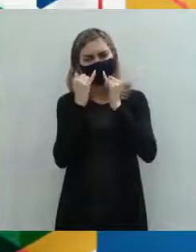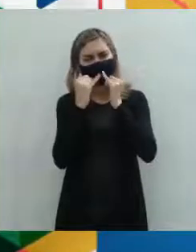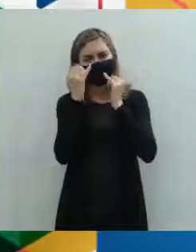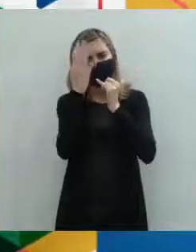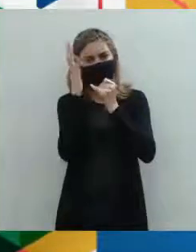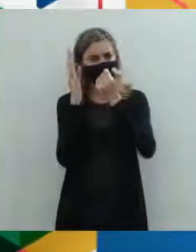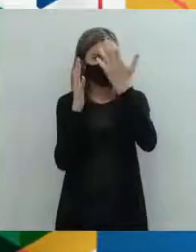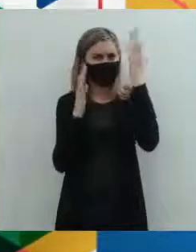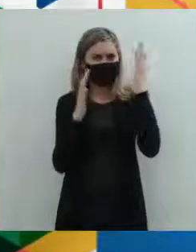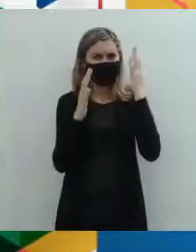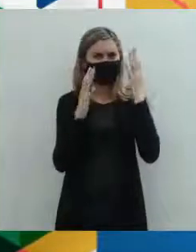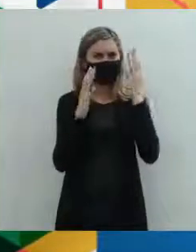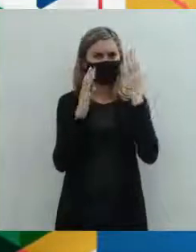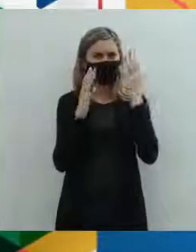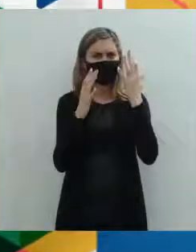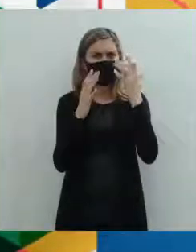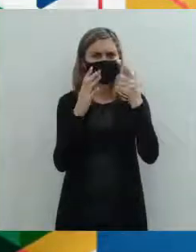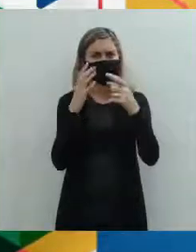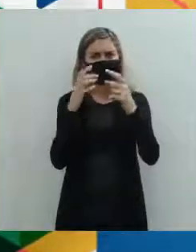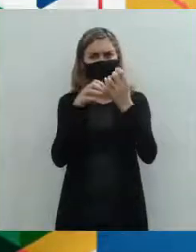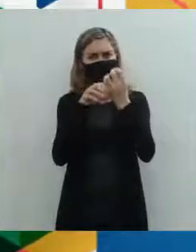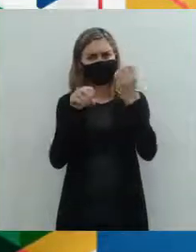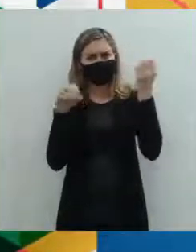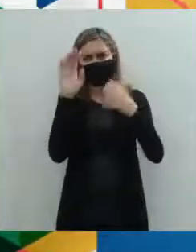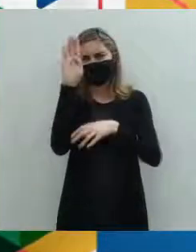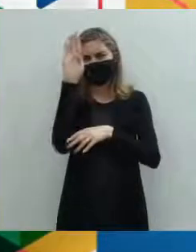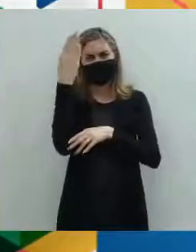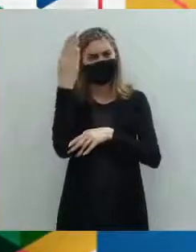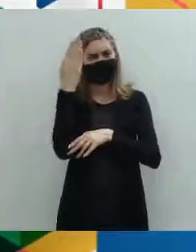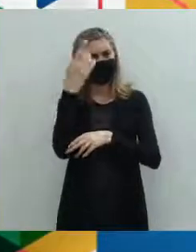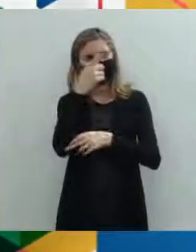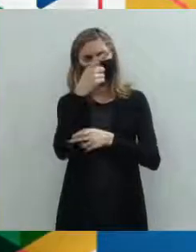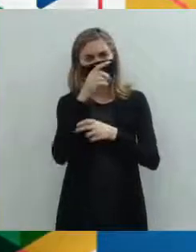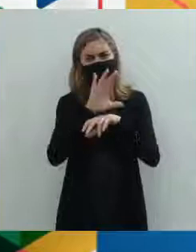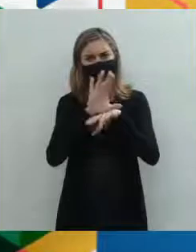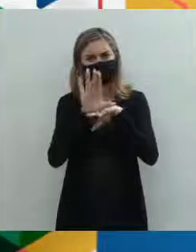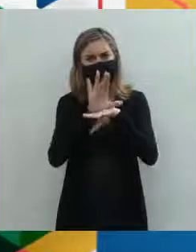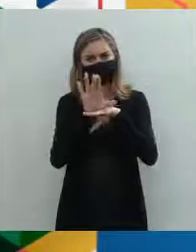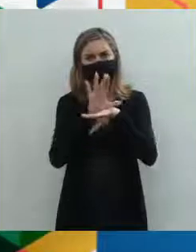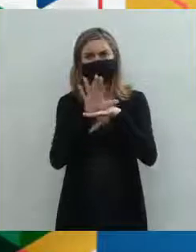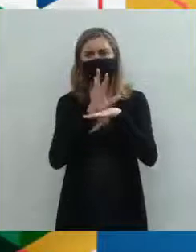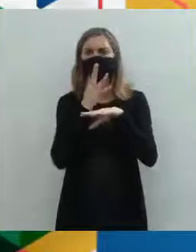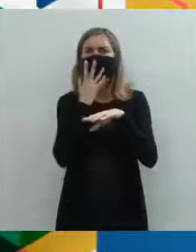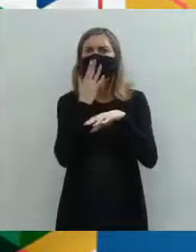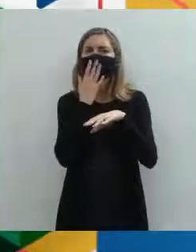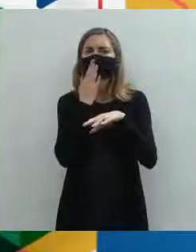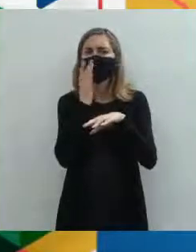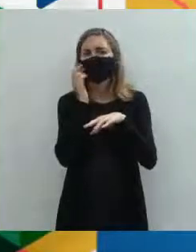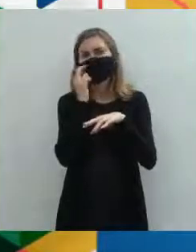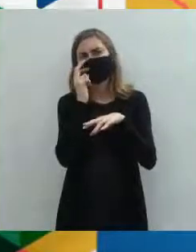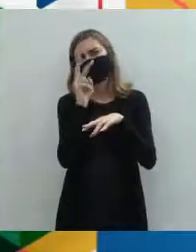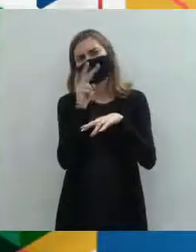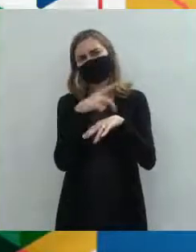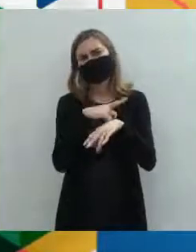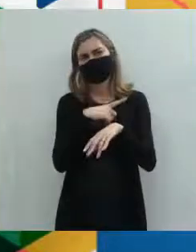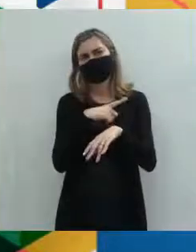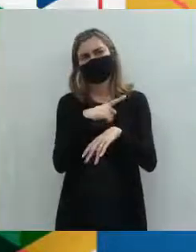árvore seco, a gente tem um cinza, né, meio acinzentado, e aí a gente tem